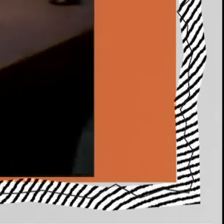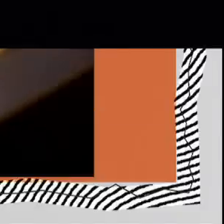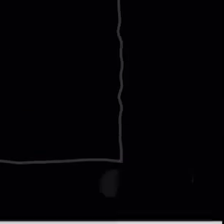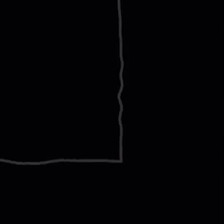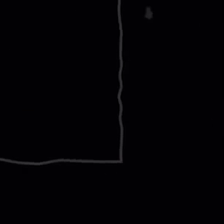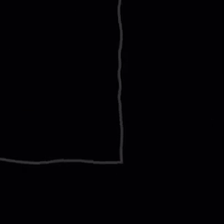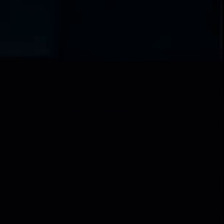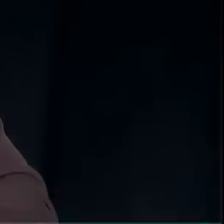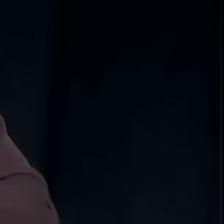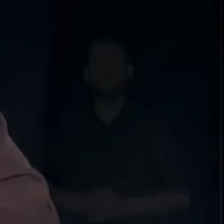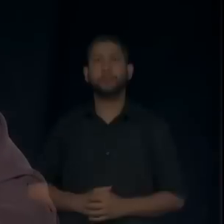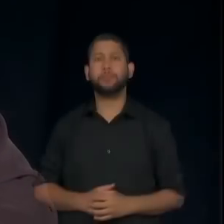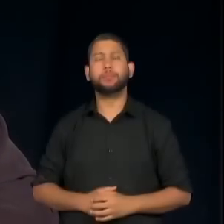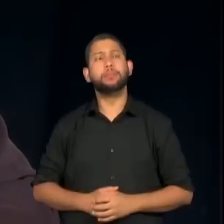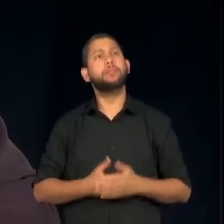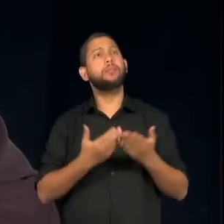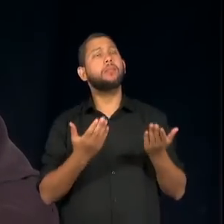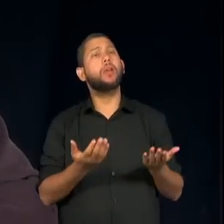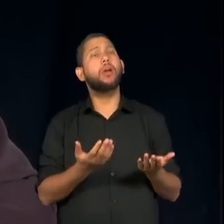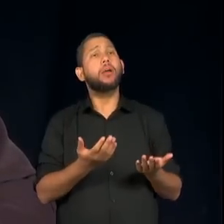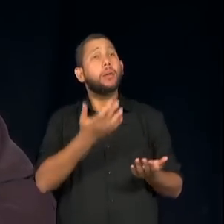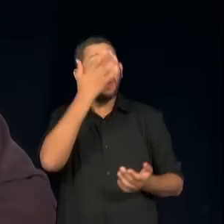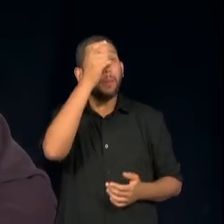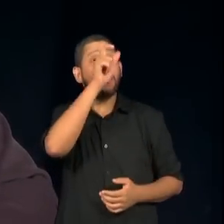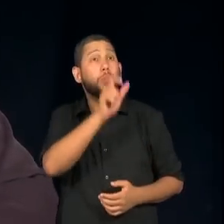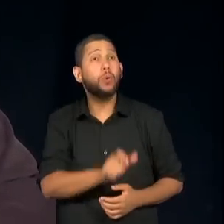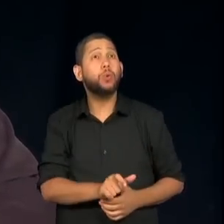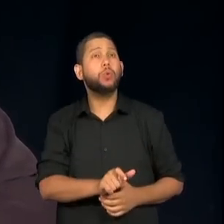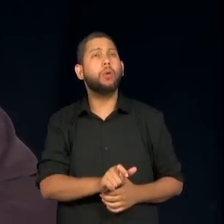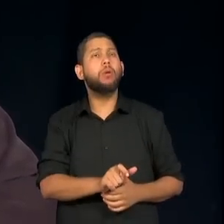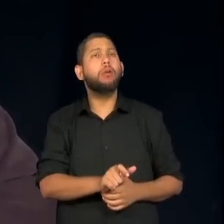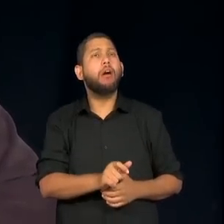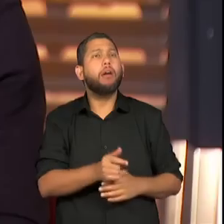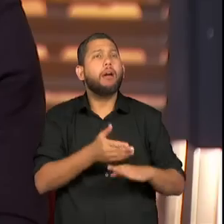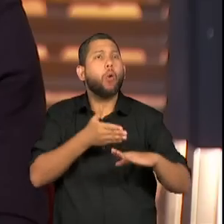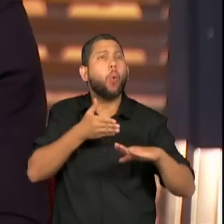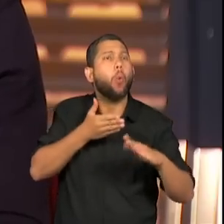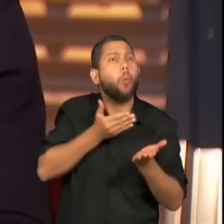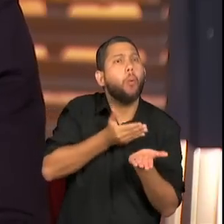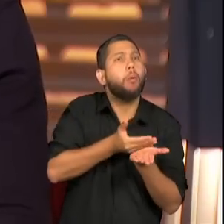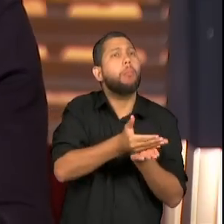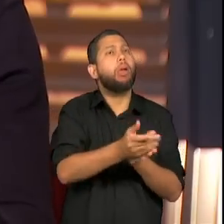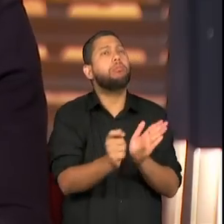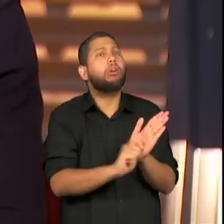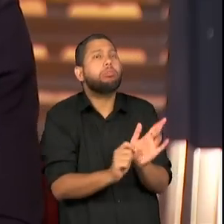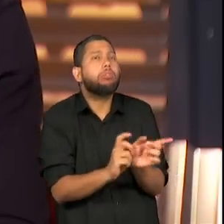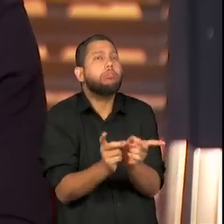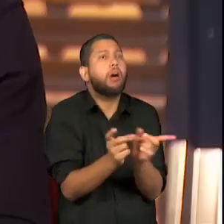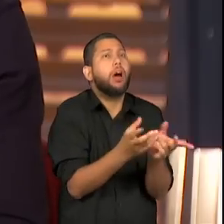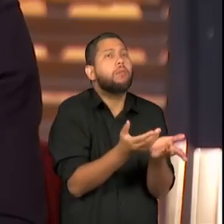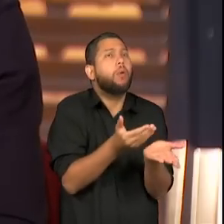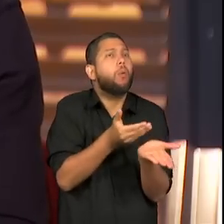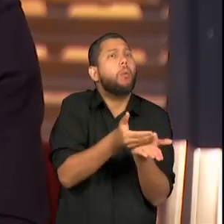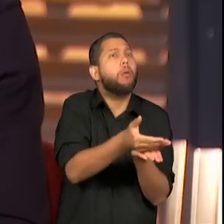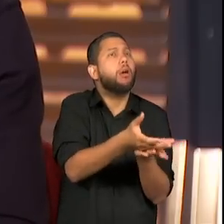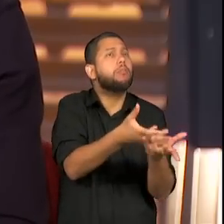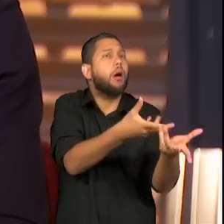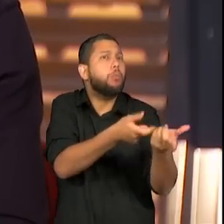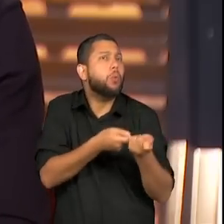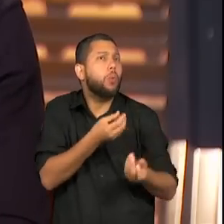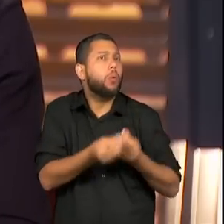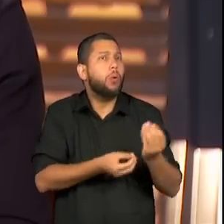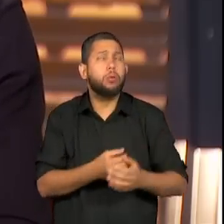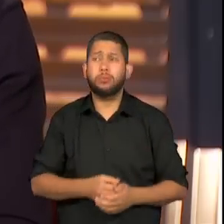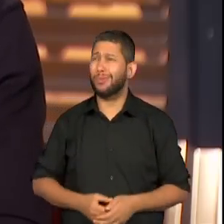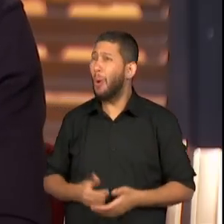Como que uma pessoa é aliciada para o tráfico na favela? Hoje em dia não tem aliciamento. Não.